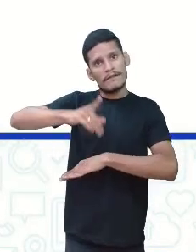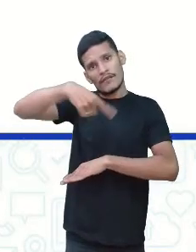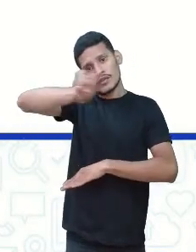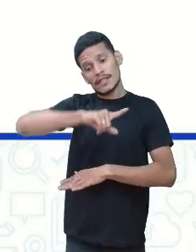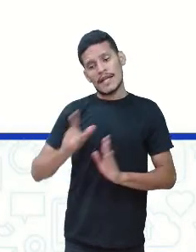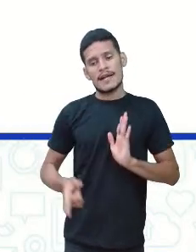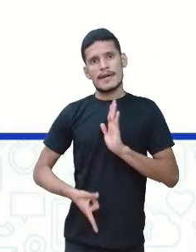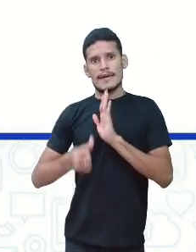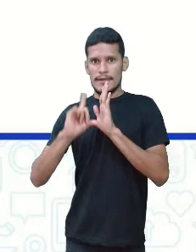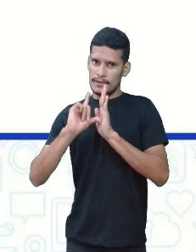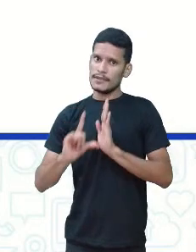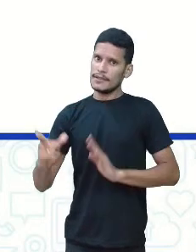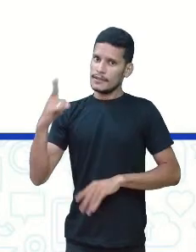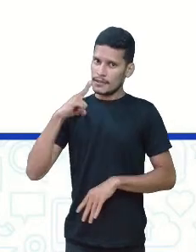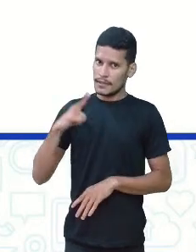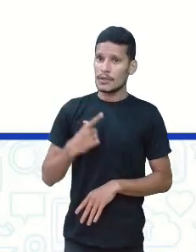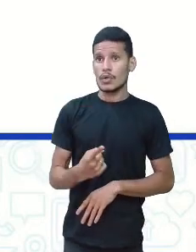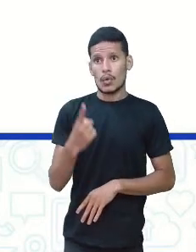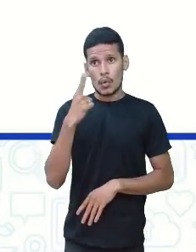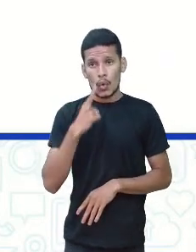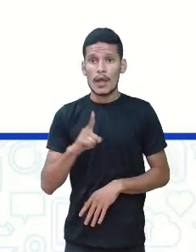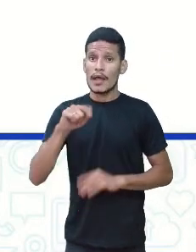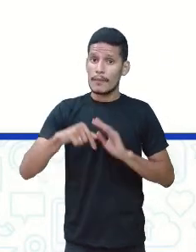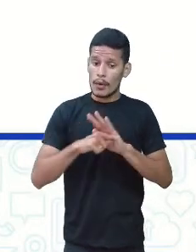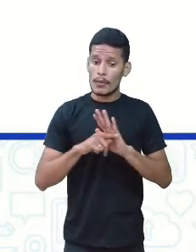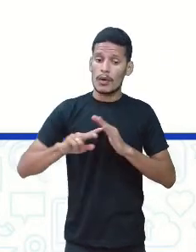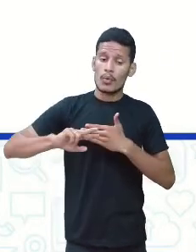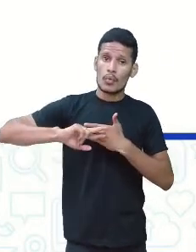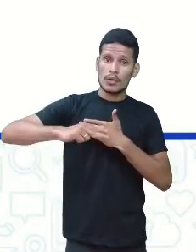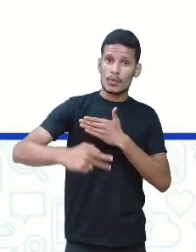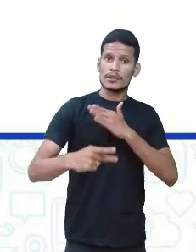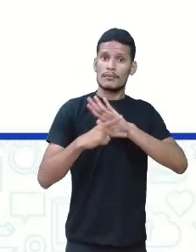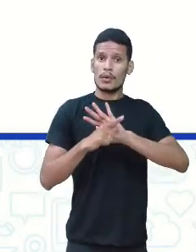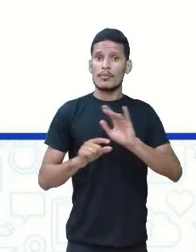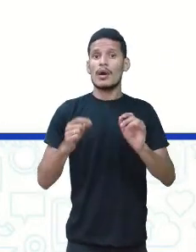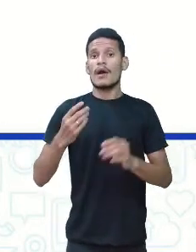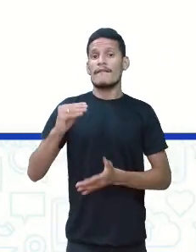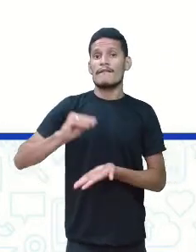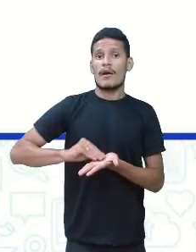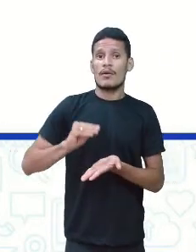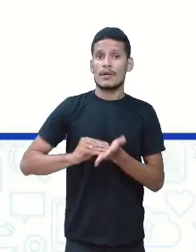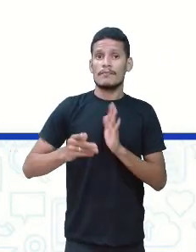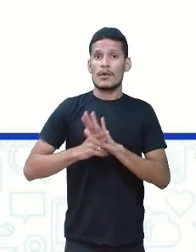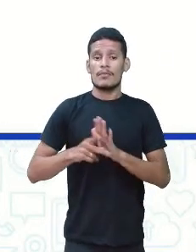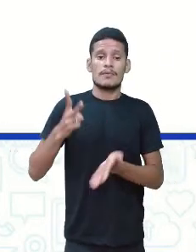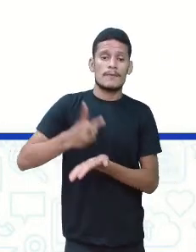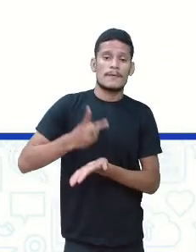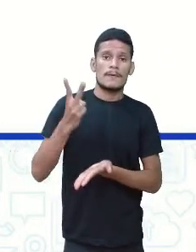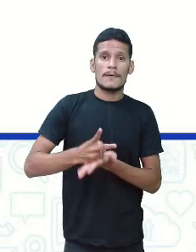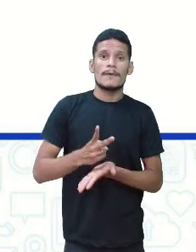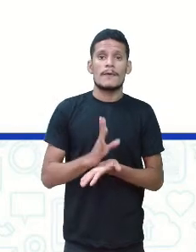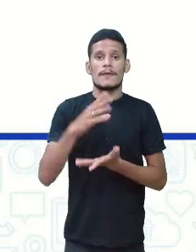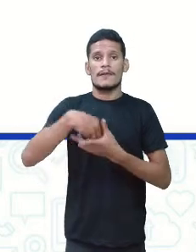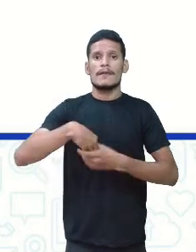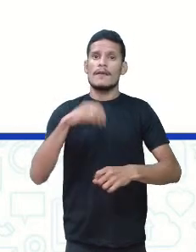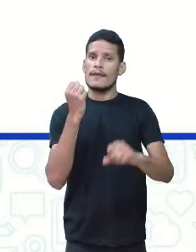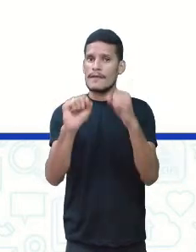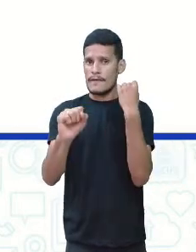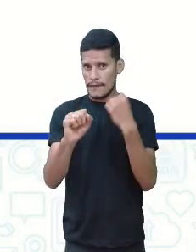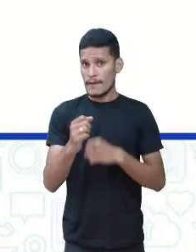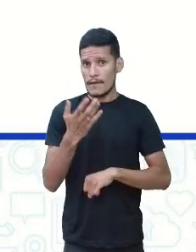conseguido antes, né? Aí tem: compreende as consequências da ausência de regularidade em um programa de atividades físicas. Então, por